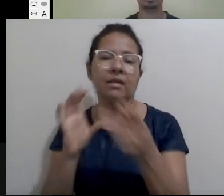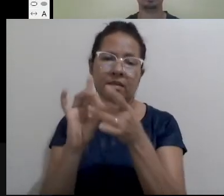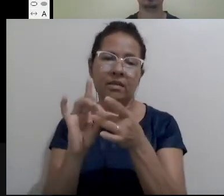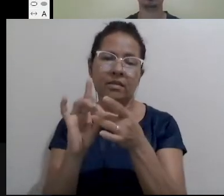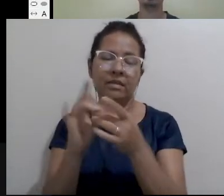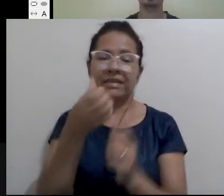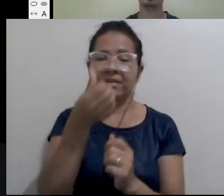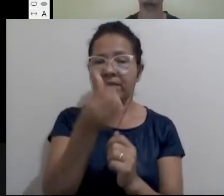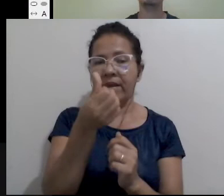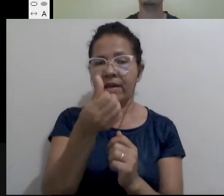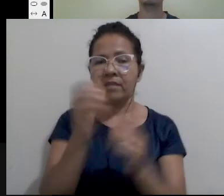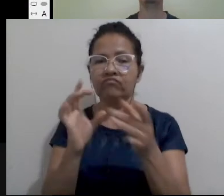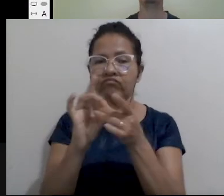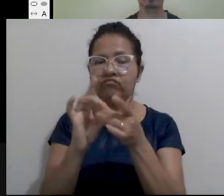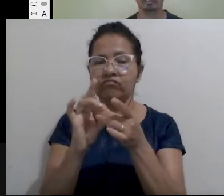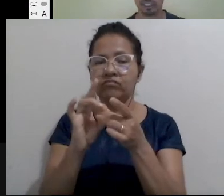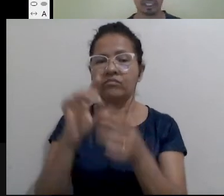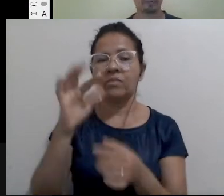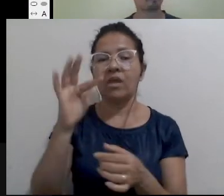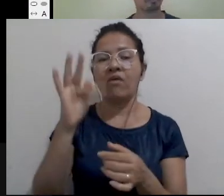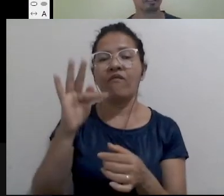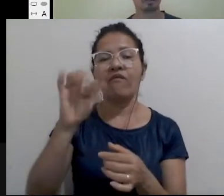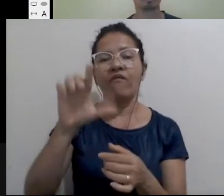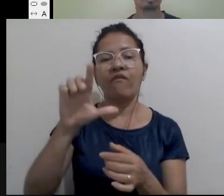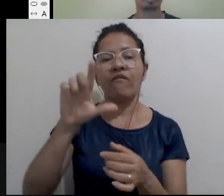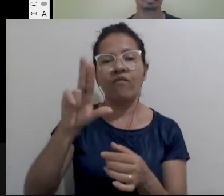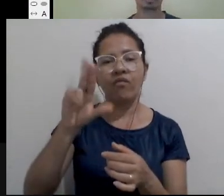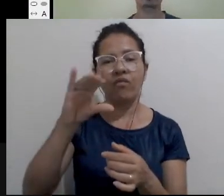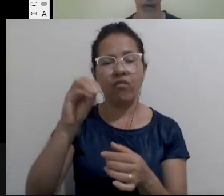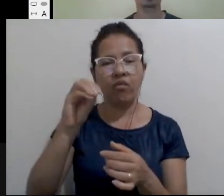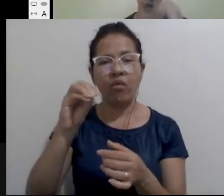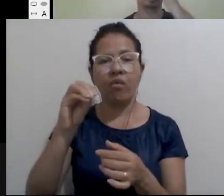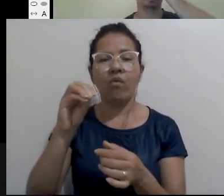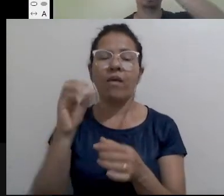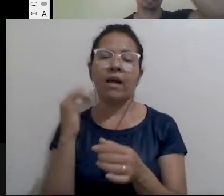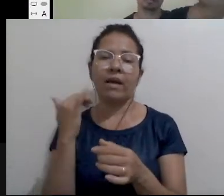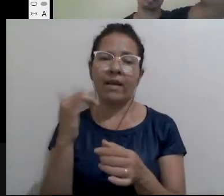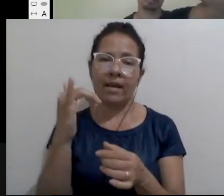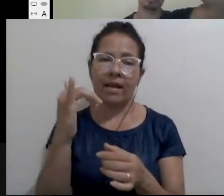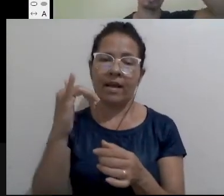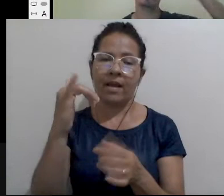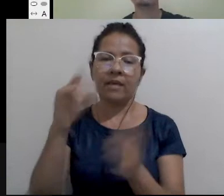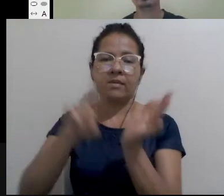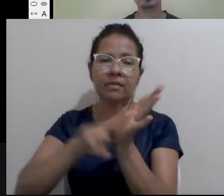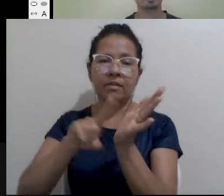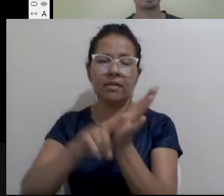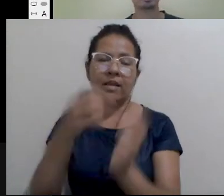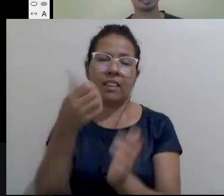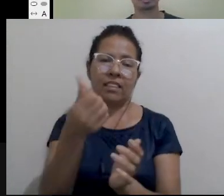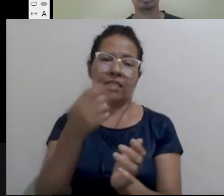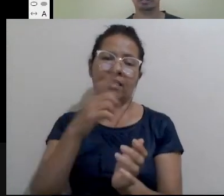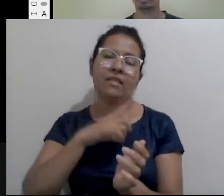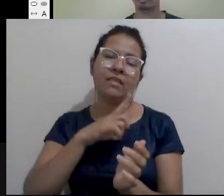ligantes, 6 ligantes, do fluoreto, e a gente sabe que o fluoreto ele tem uma carga negativa, então 6 fluoretos, nós temos aí 6